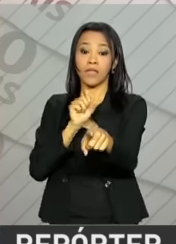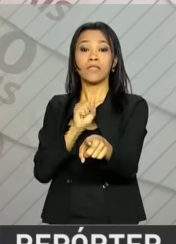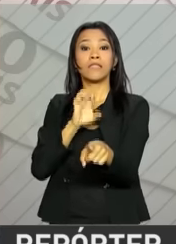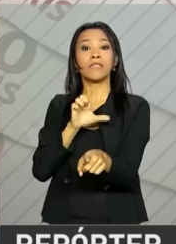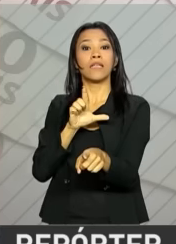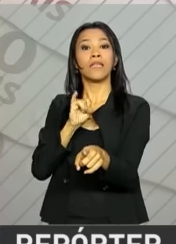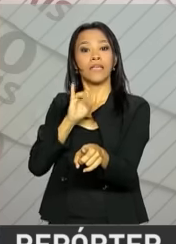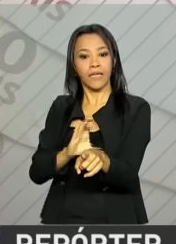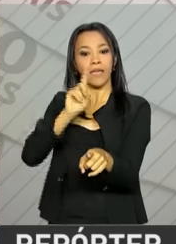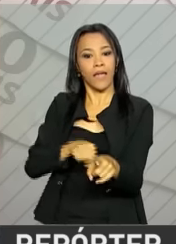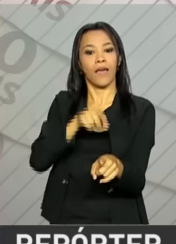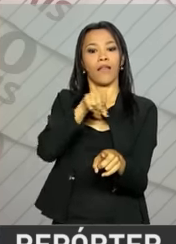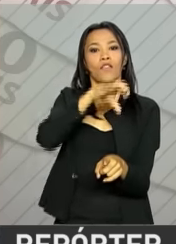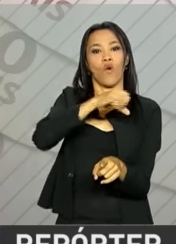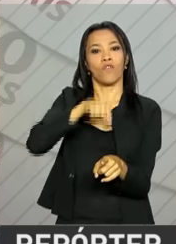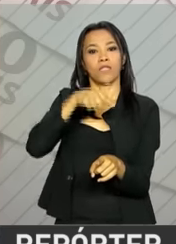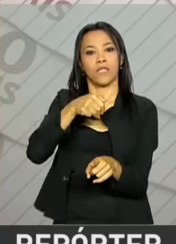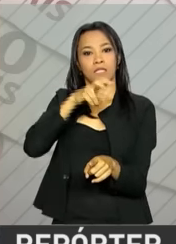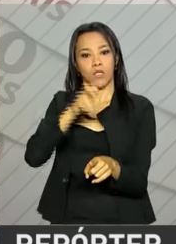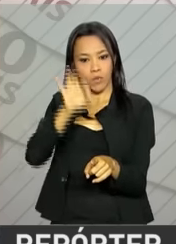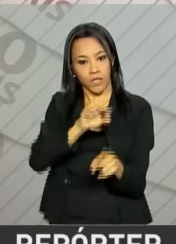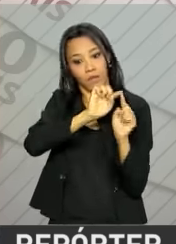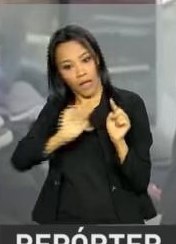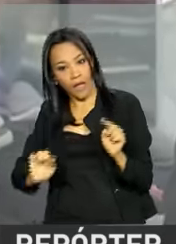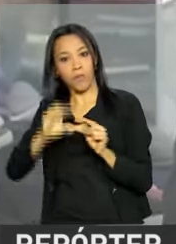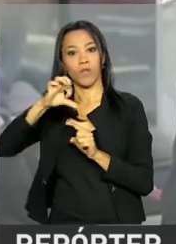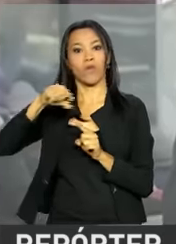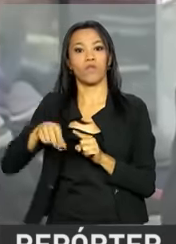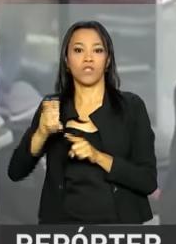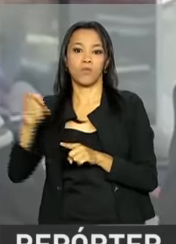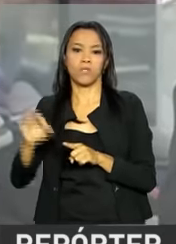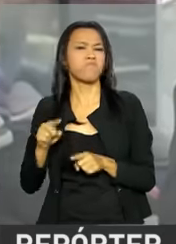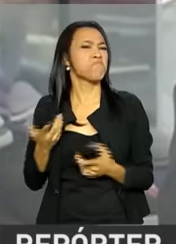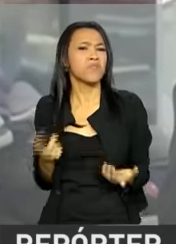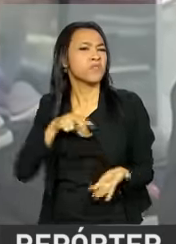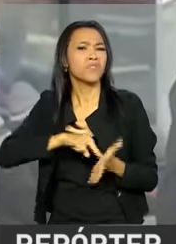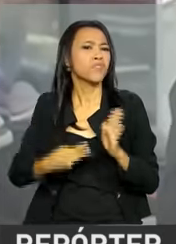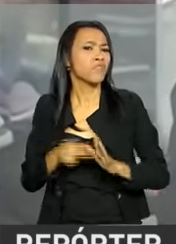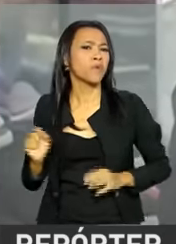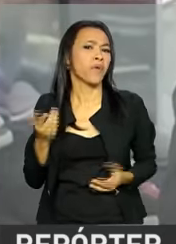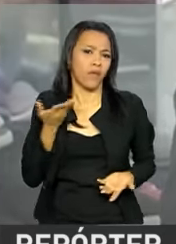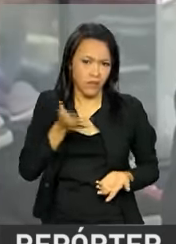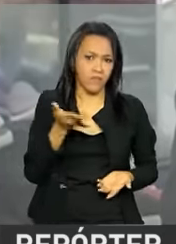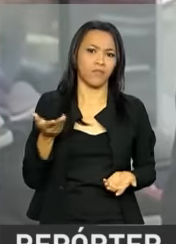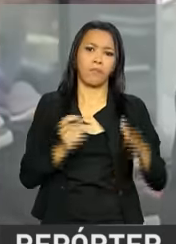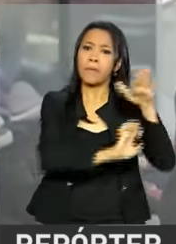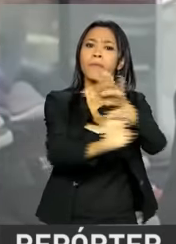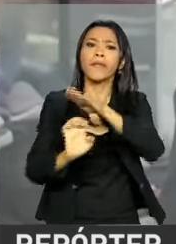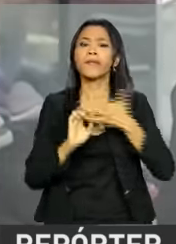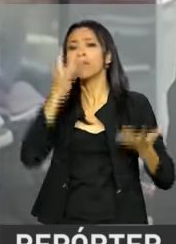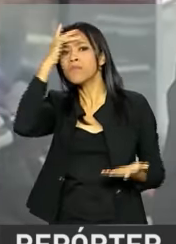9,75 no fim deste ano agora já é de 99,5% mas o que isso significa para as empresas e os cidadãos